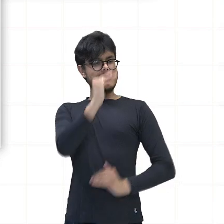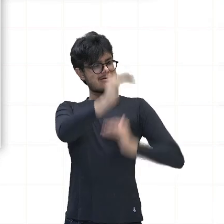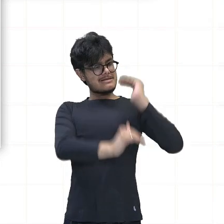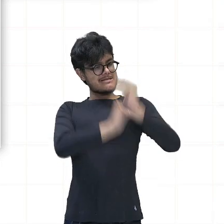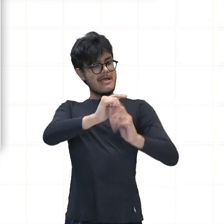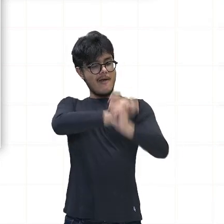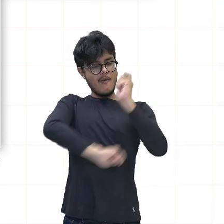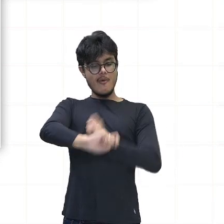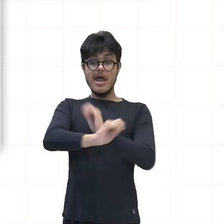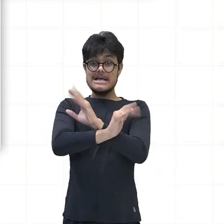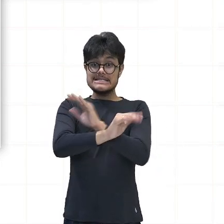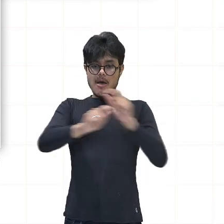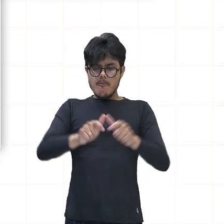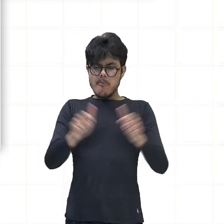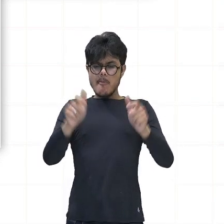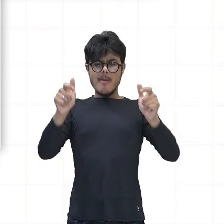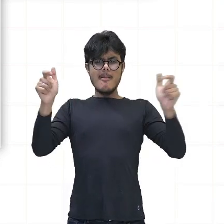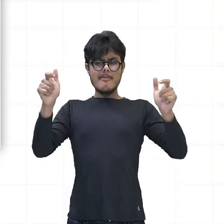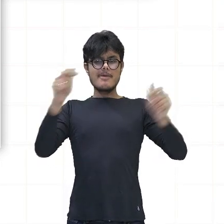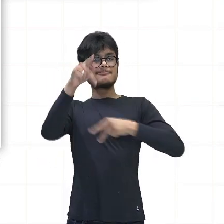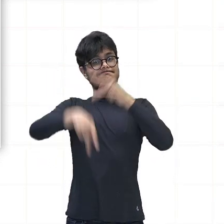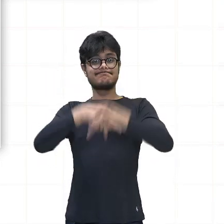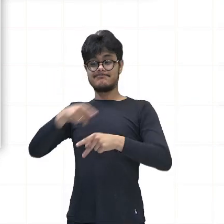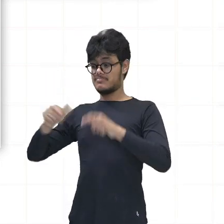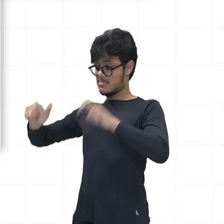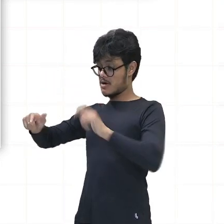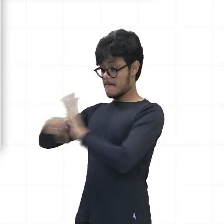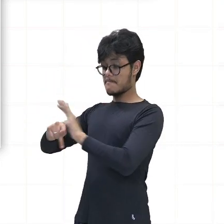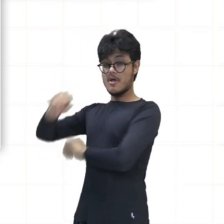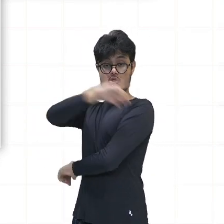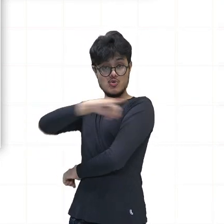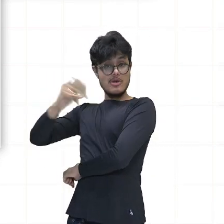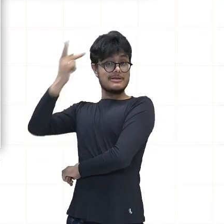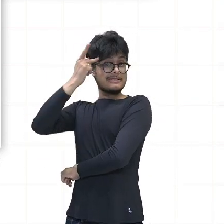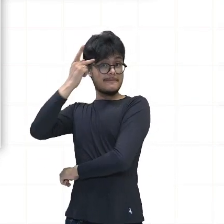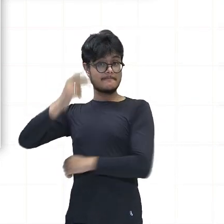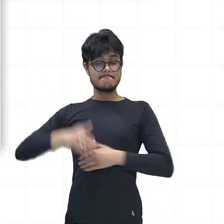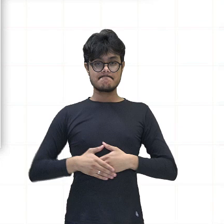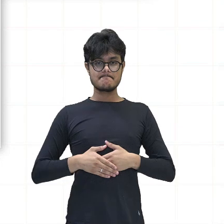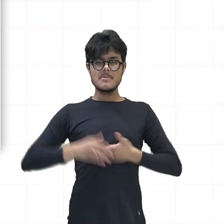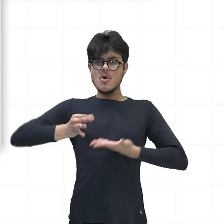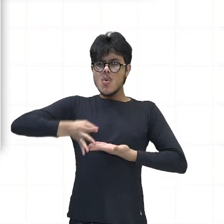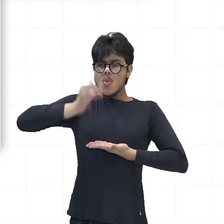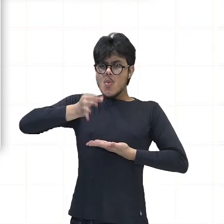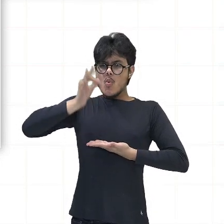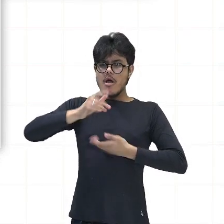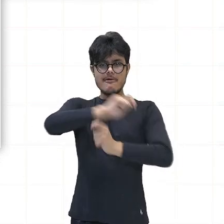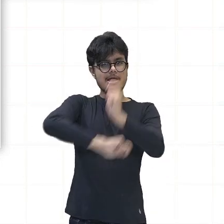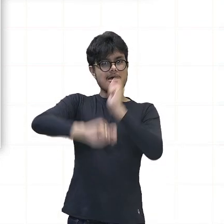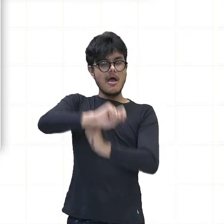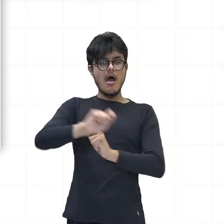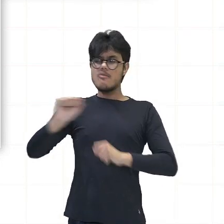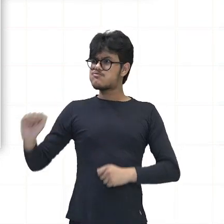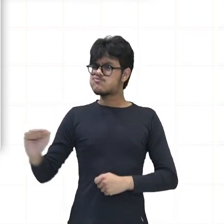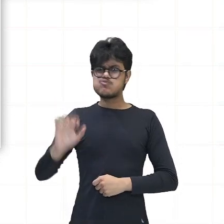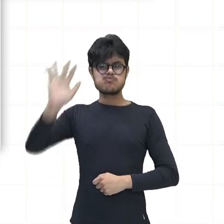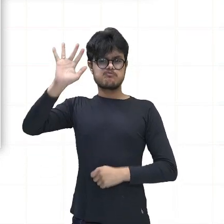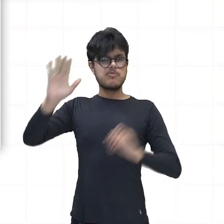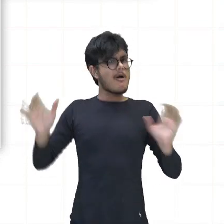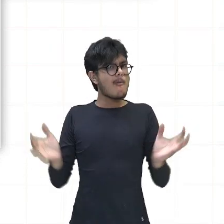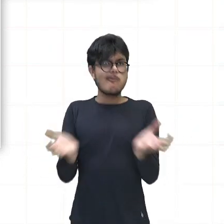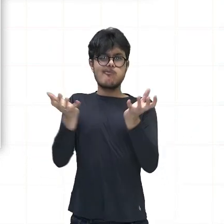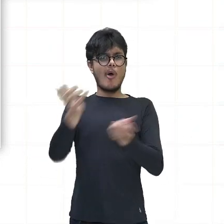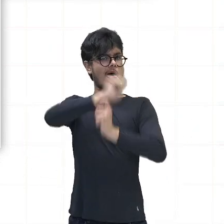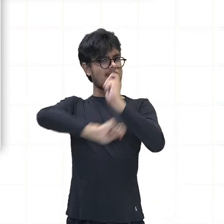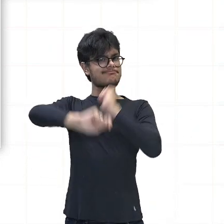crescimento urbano, né, principalmente de São Paulo e do Rio de Janeiro. O café também ele gerou uma economia muito forte,